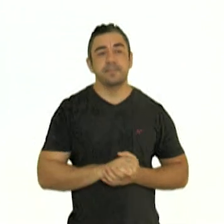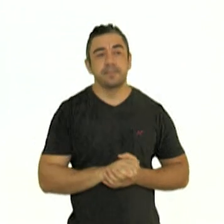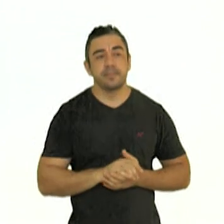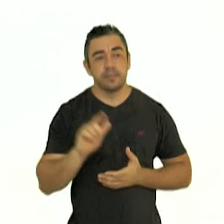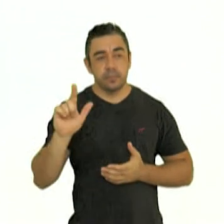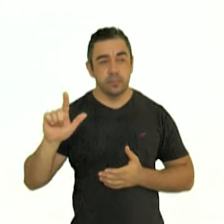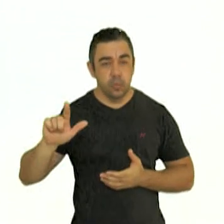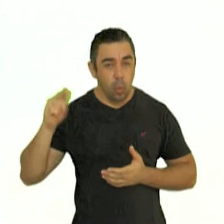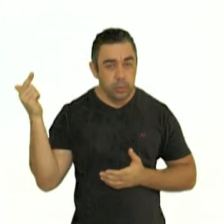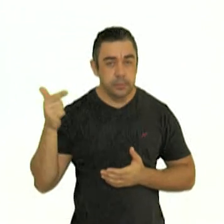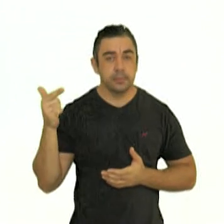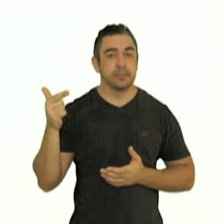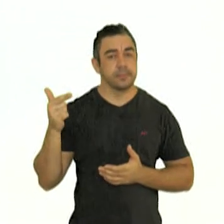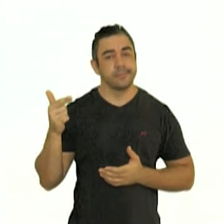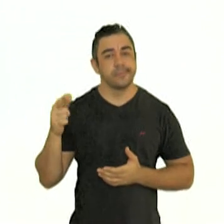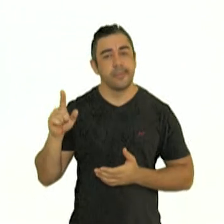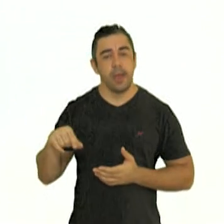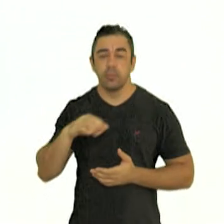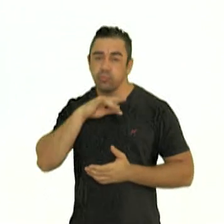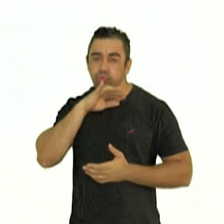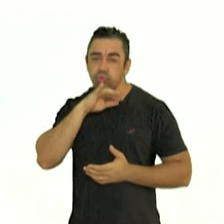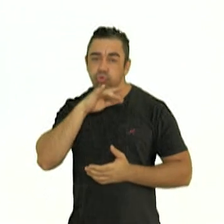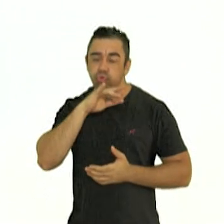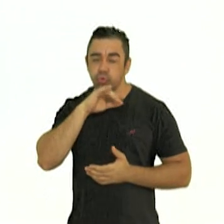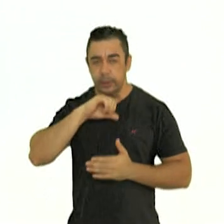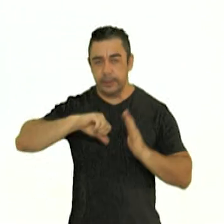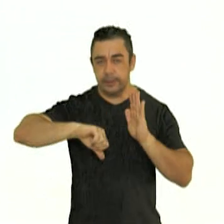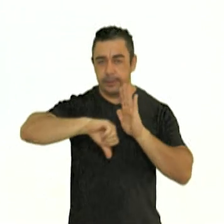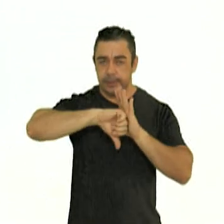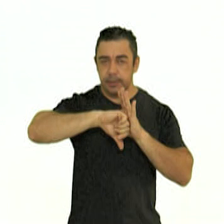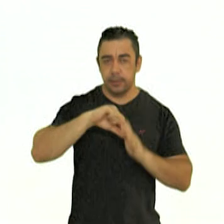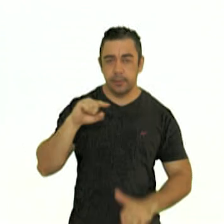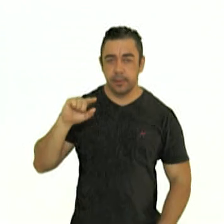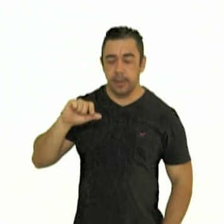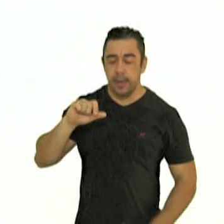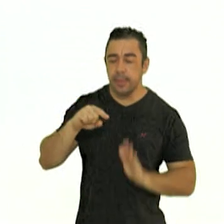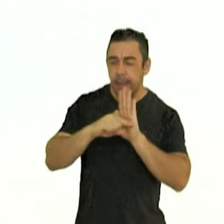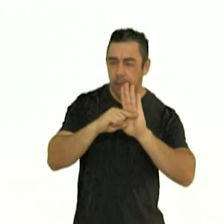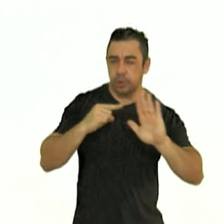Outra característica aí negativa, né, da primeira revolução, dessa